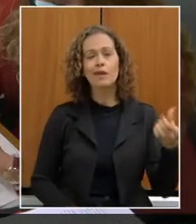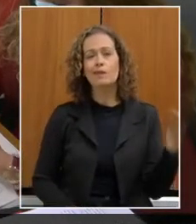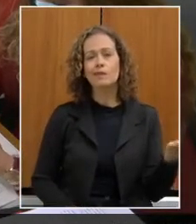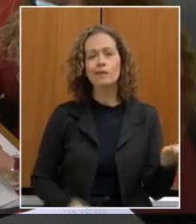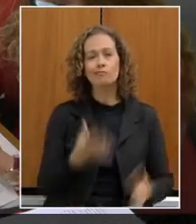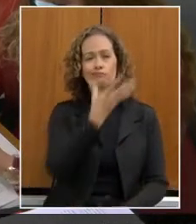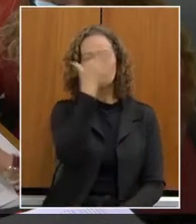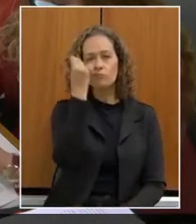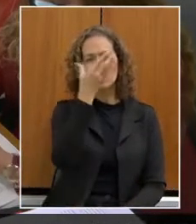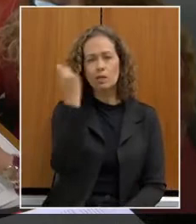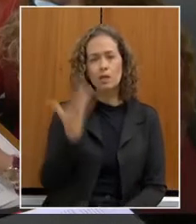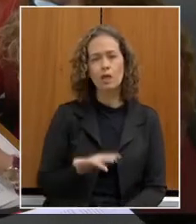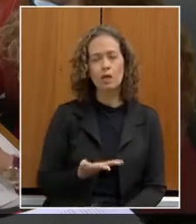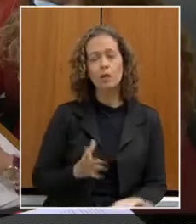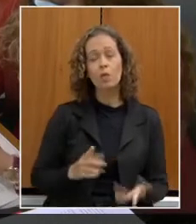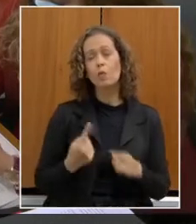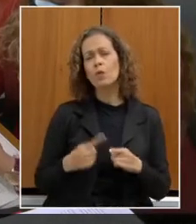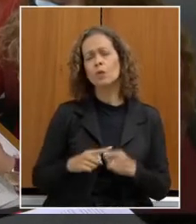escolha,